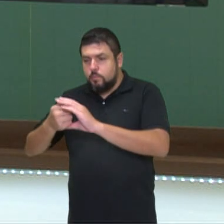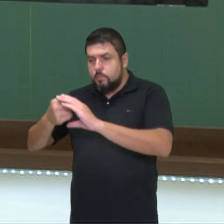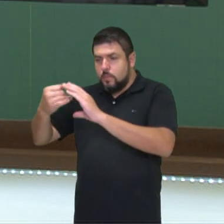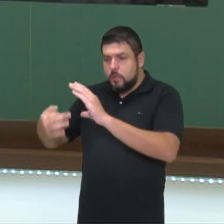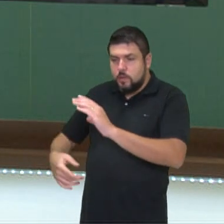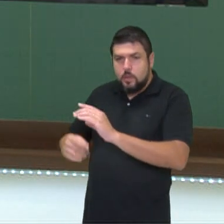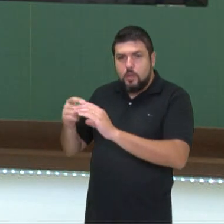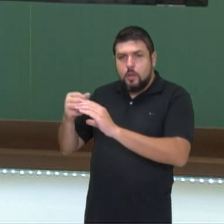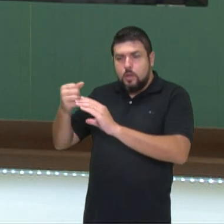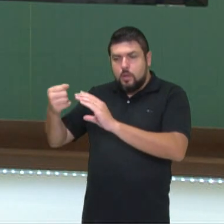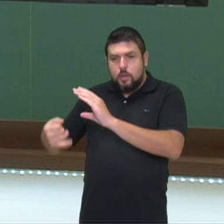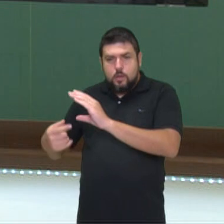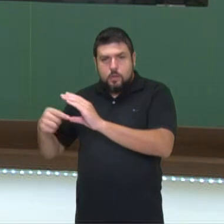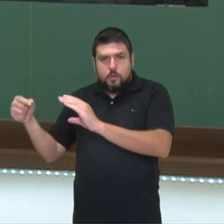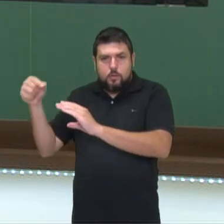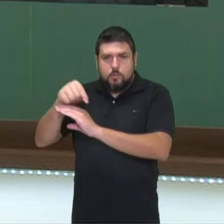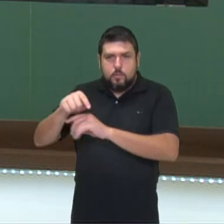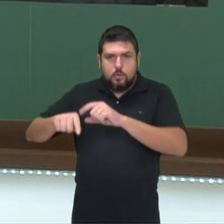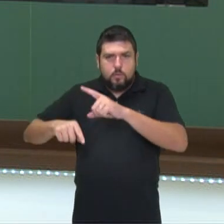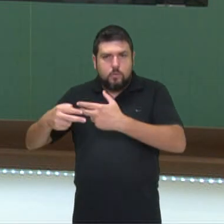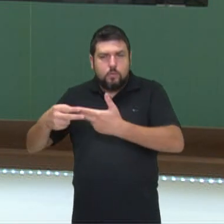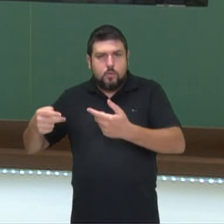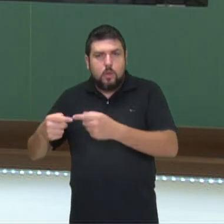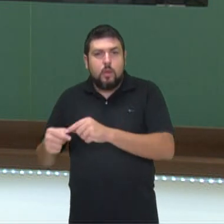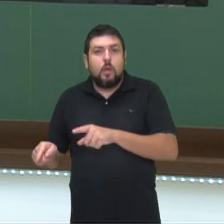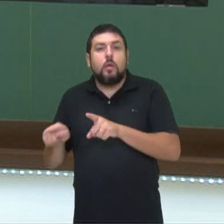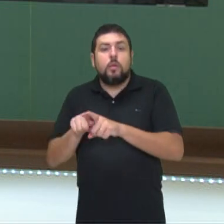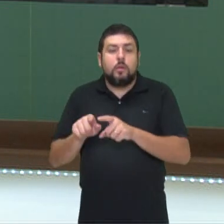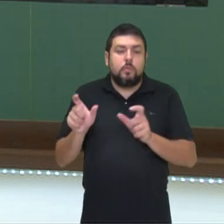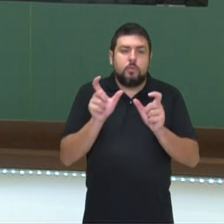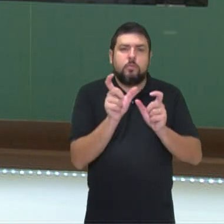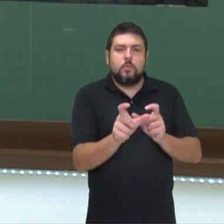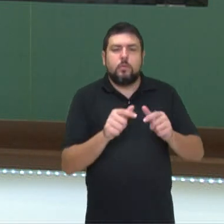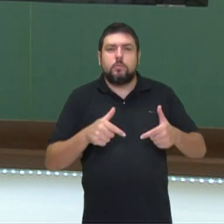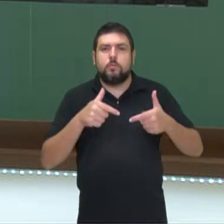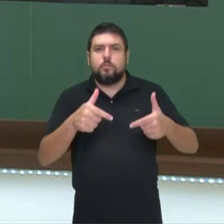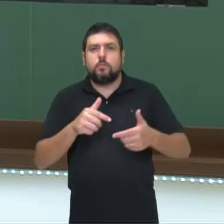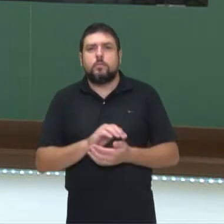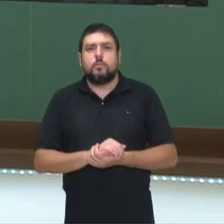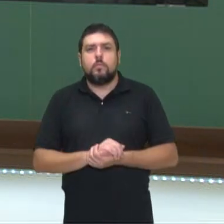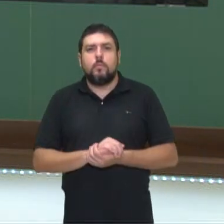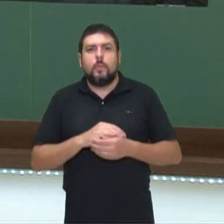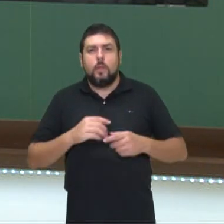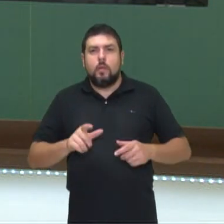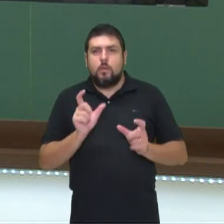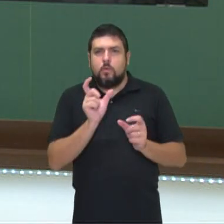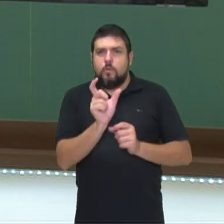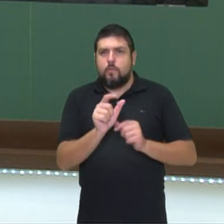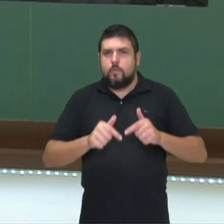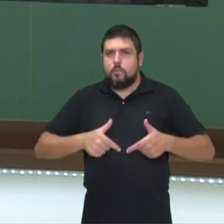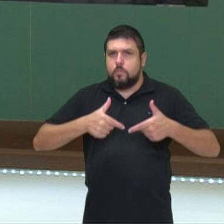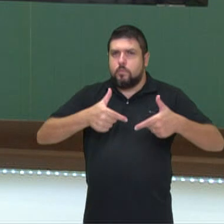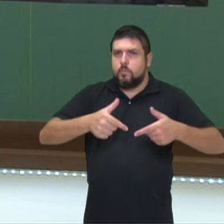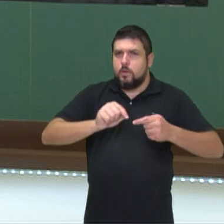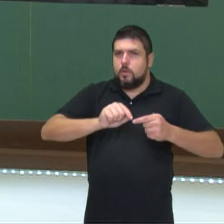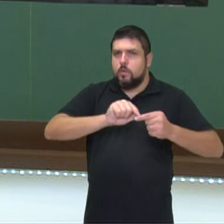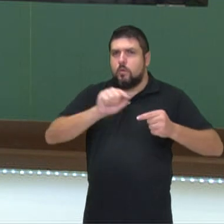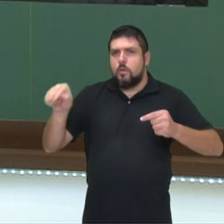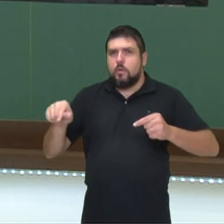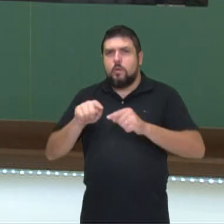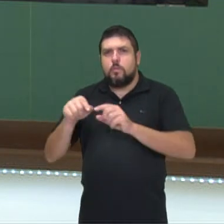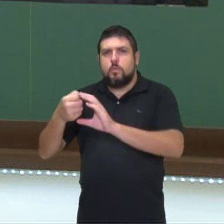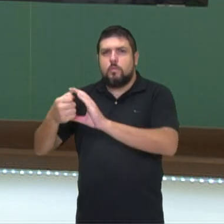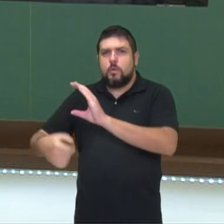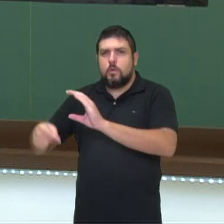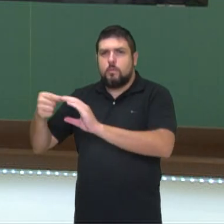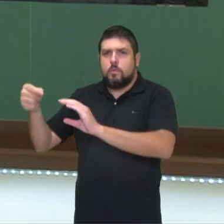Isso mesmo, cada predicado aqui tem 2 núcleos, o verbo de ação e uma característica, nesse caso, do objeto, que a gente já encontrou no